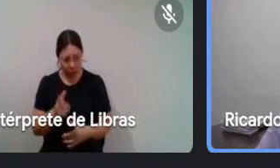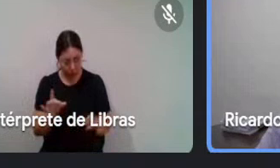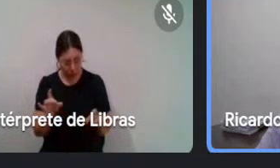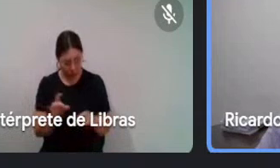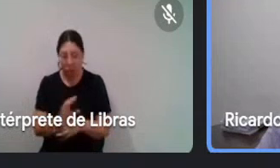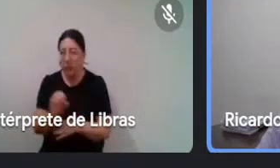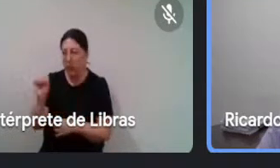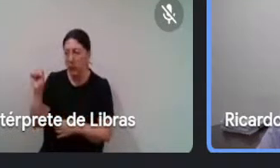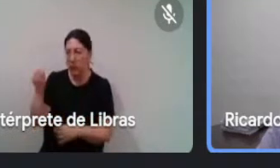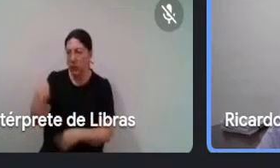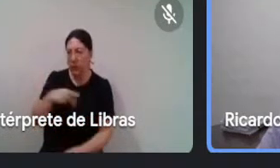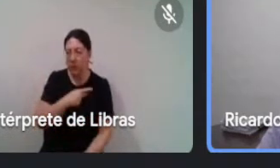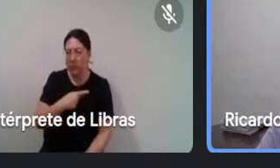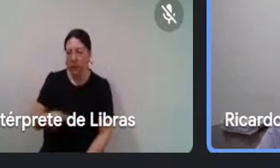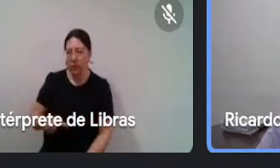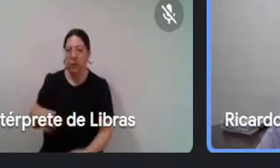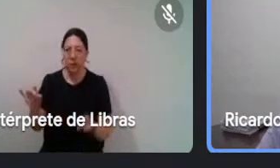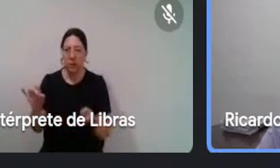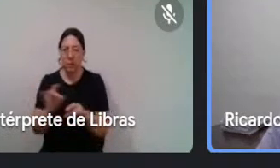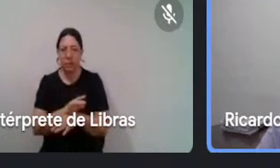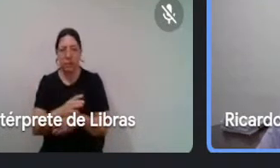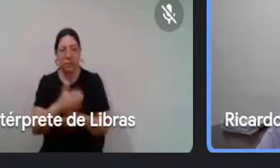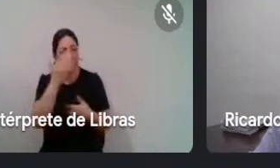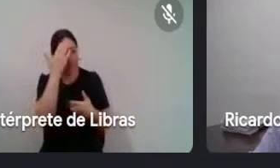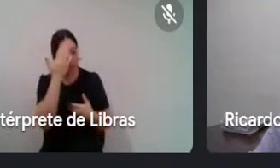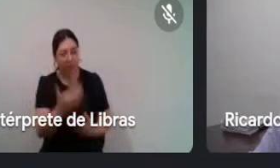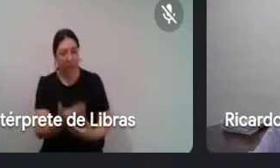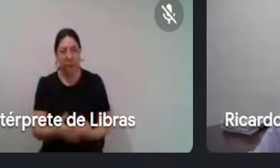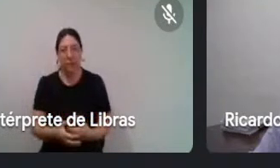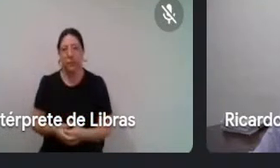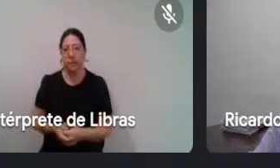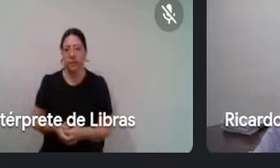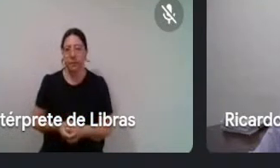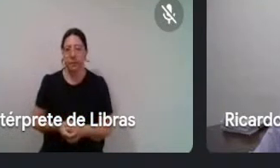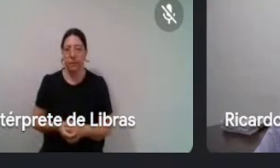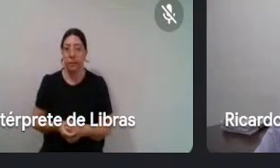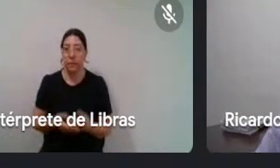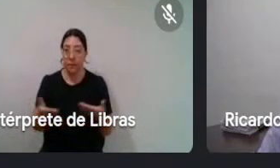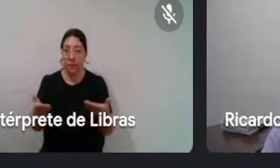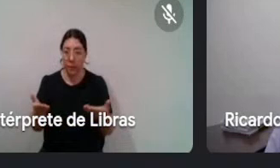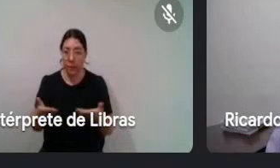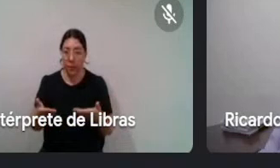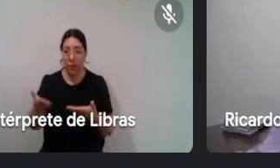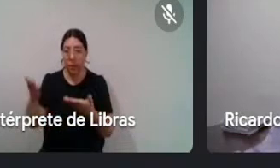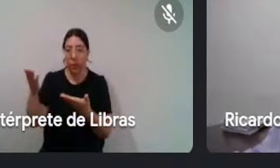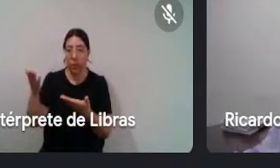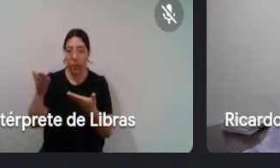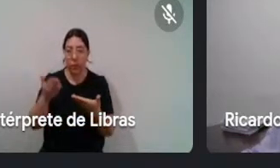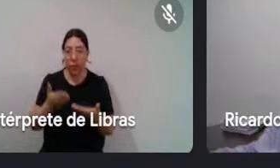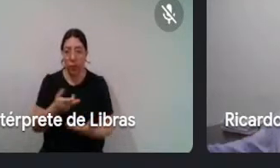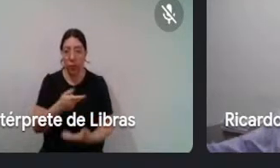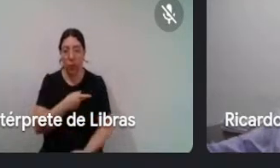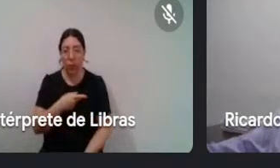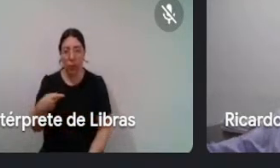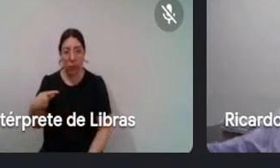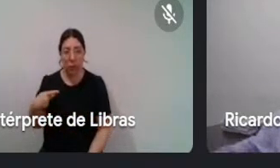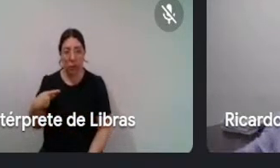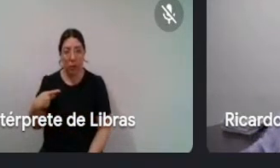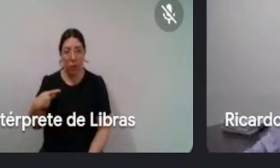presidente, concluído. Obrigado, doutor Rádio. Então, obrigado, eu passo a palavra ao procurador, doutor João Gustavo de Almeida